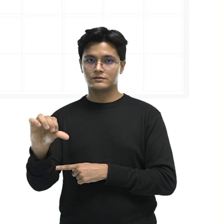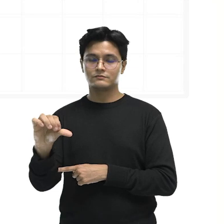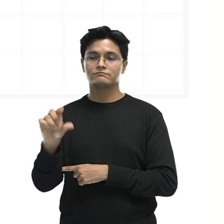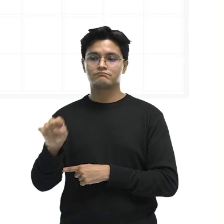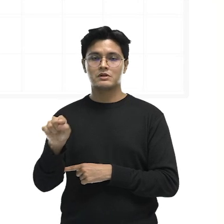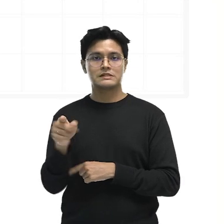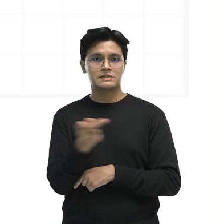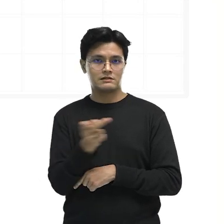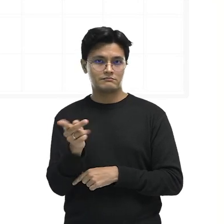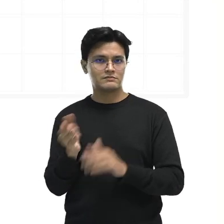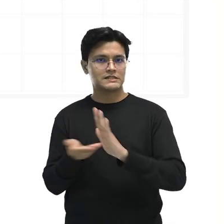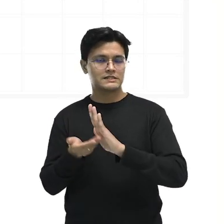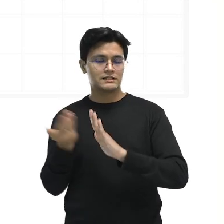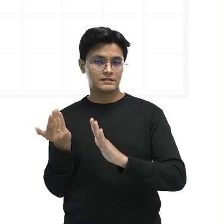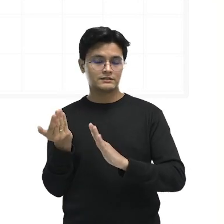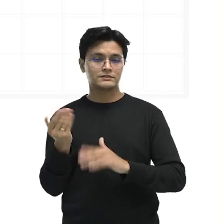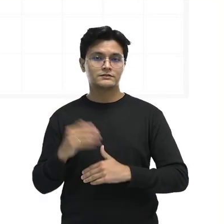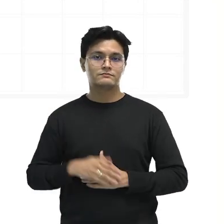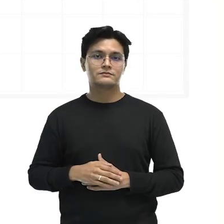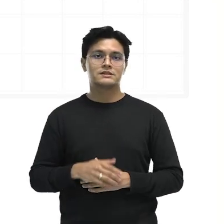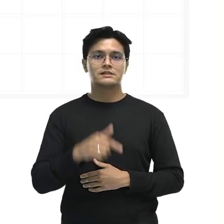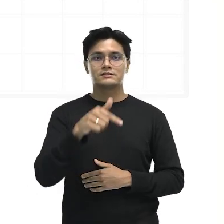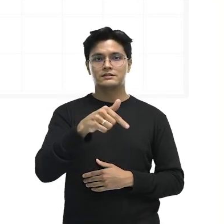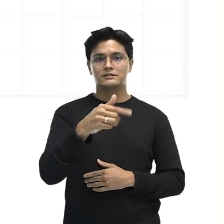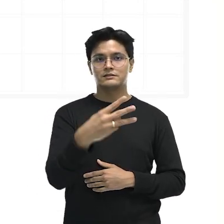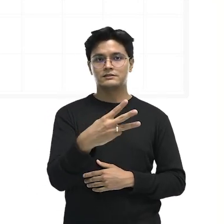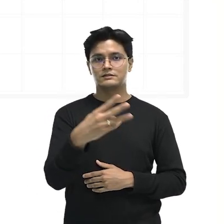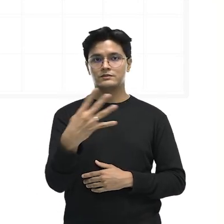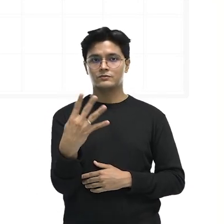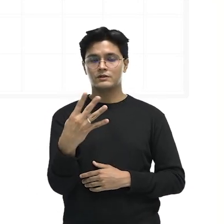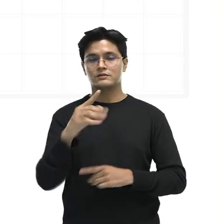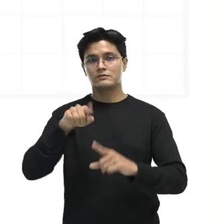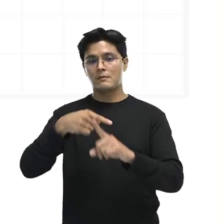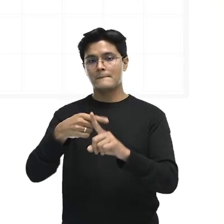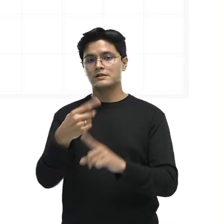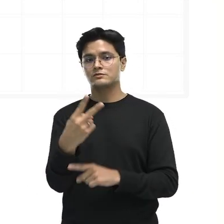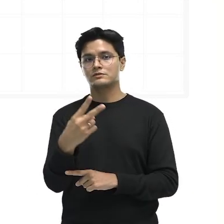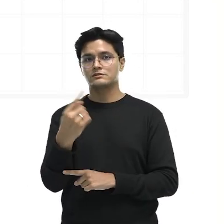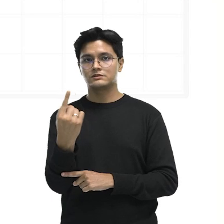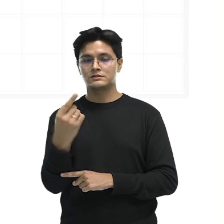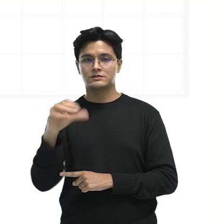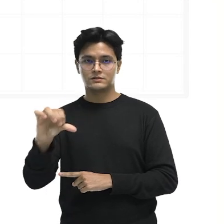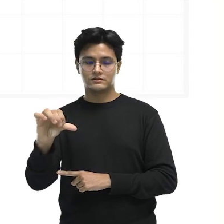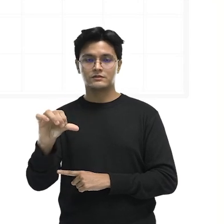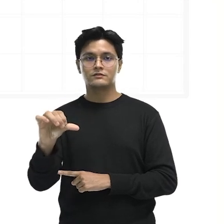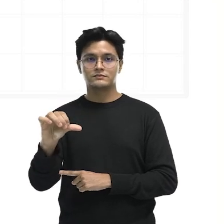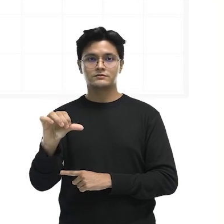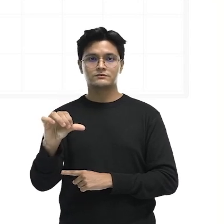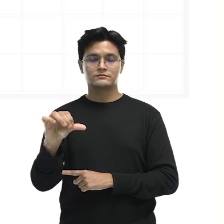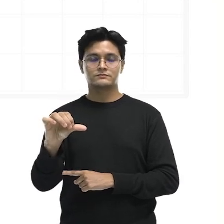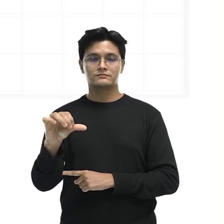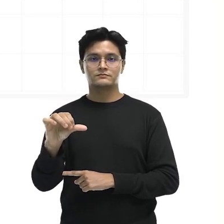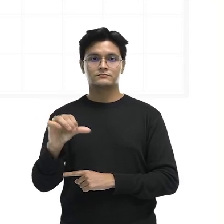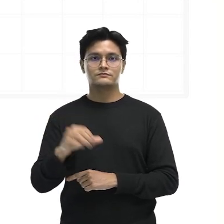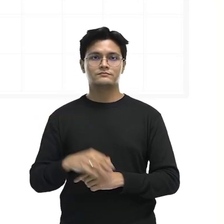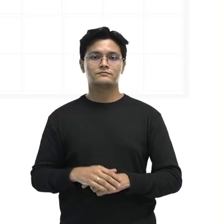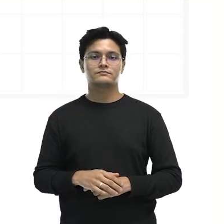219, tá? 734 mais 219, vamos colocar